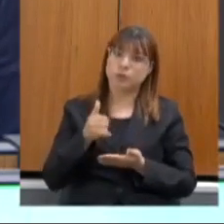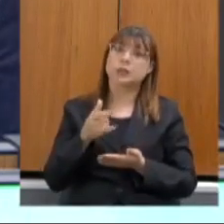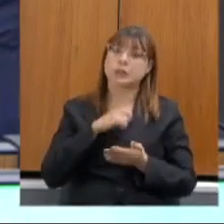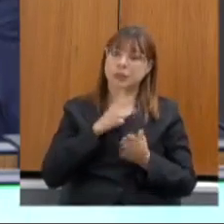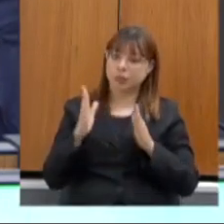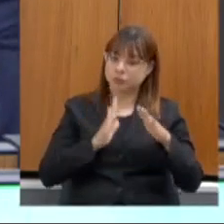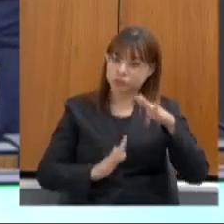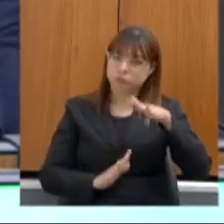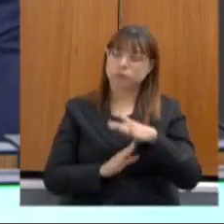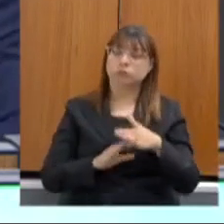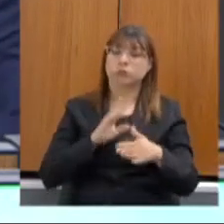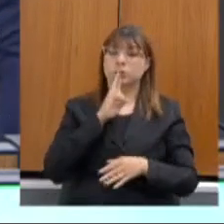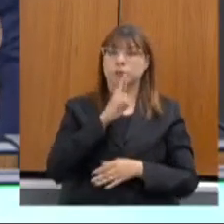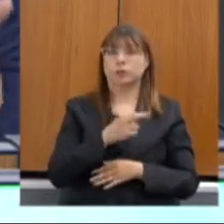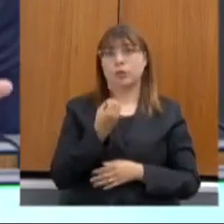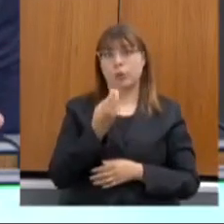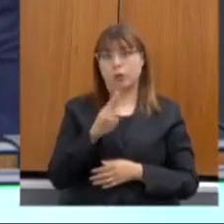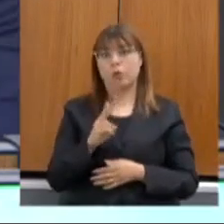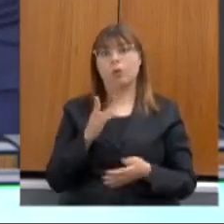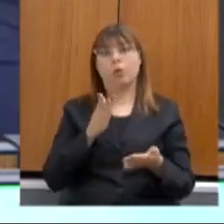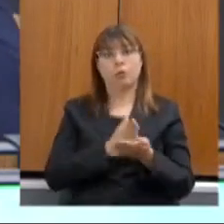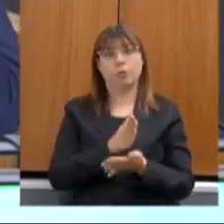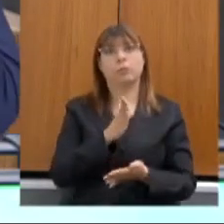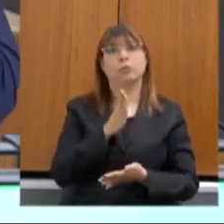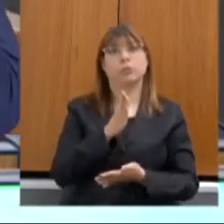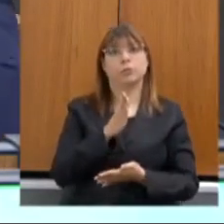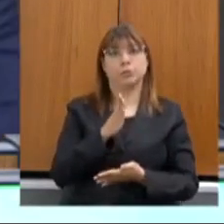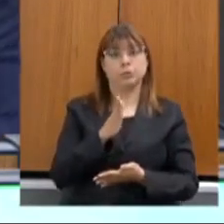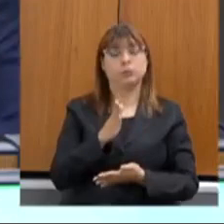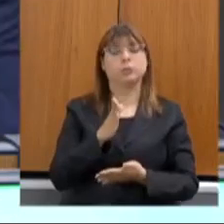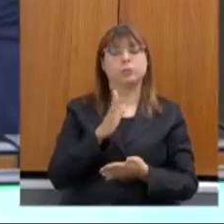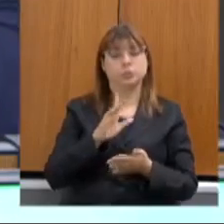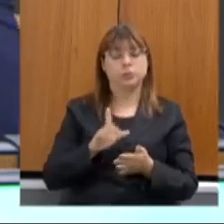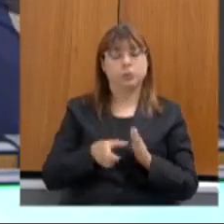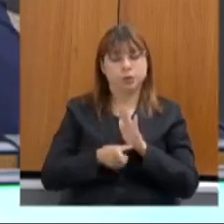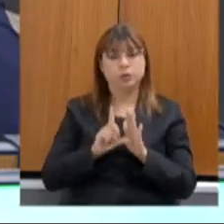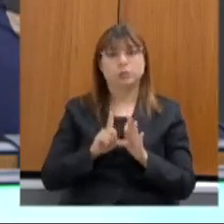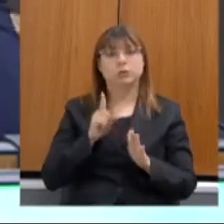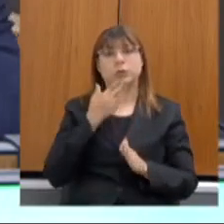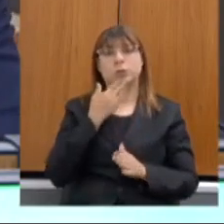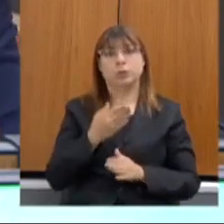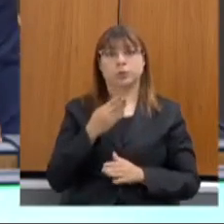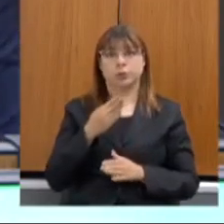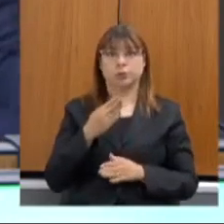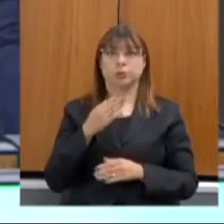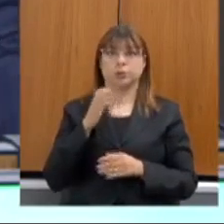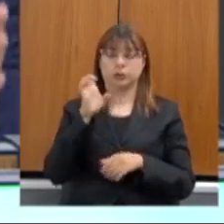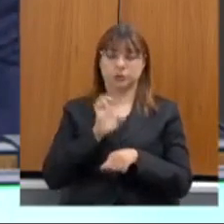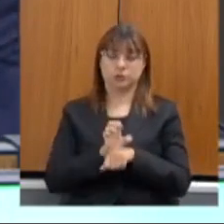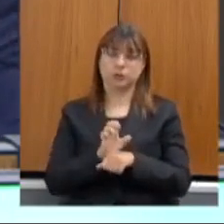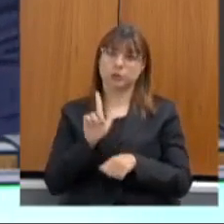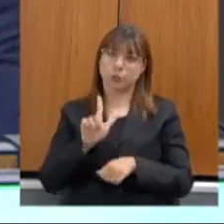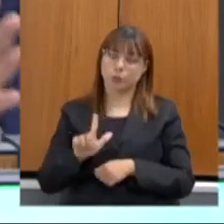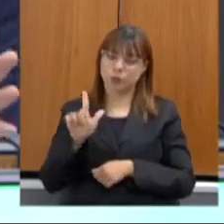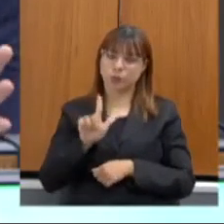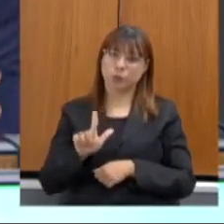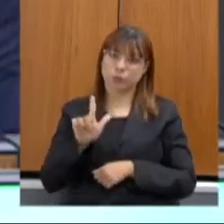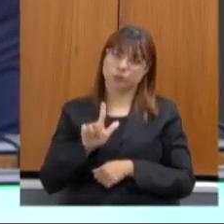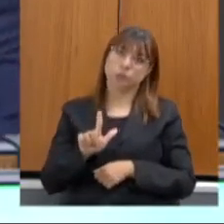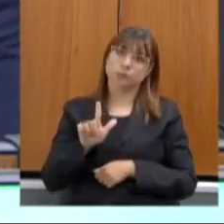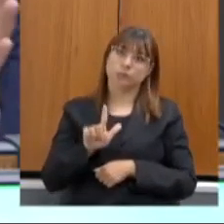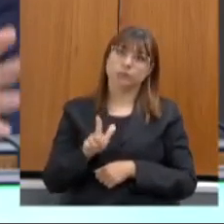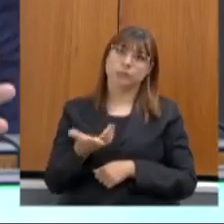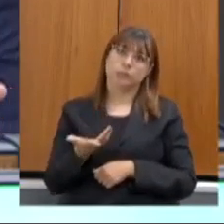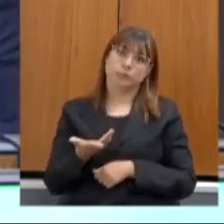resposta ou então será aprovado tacitamente aquele pedido que ele fez ao estado obviamente com